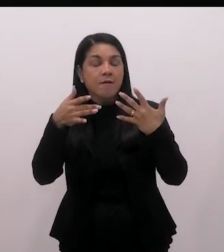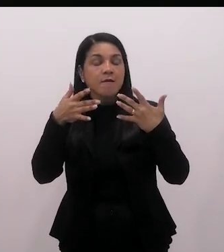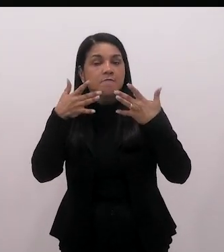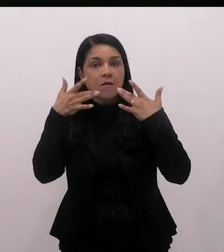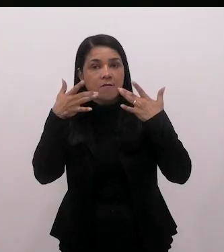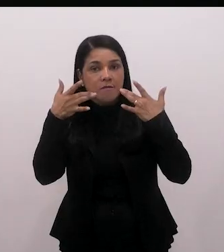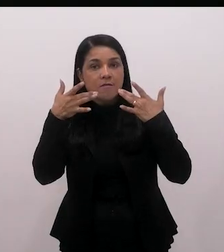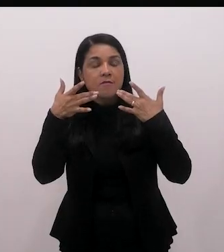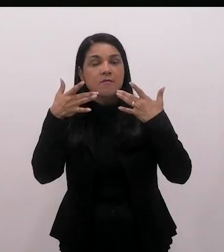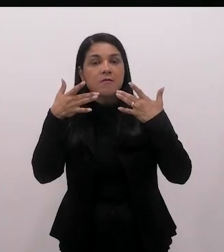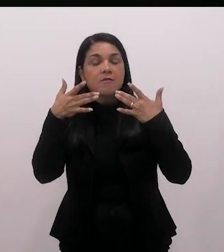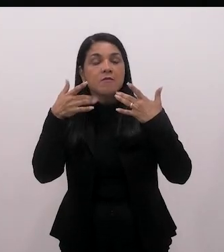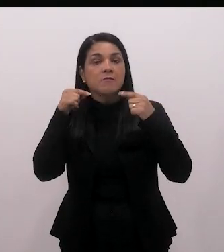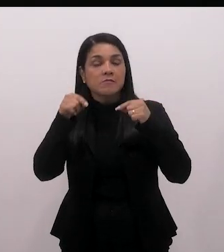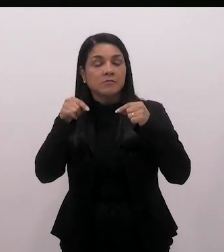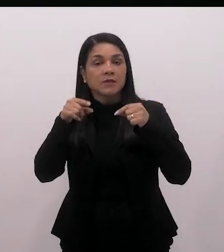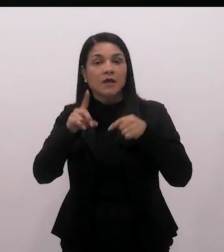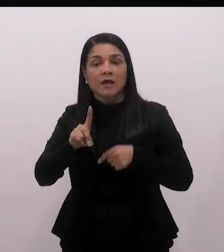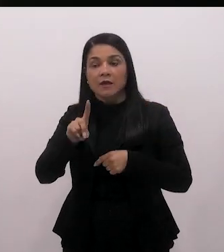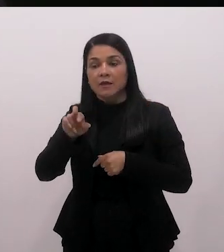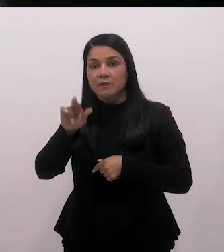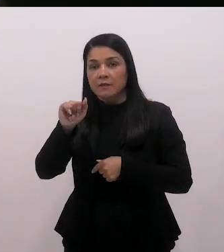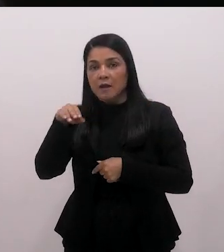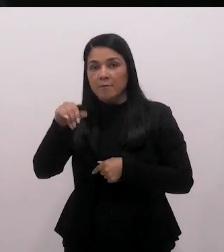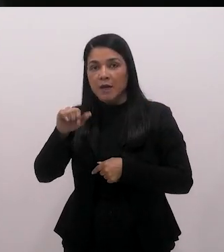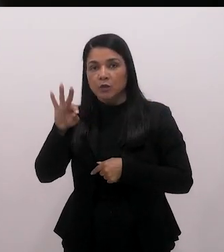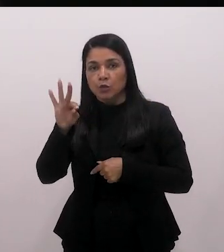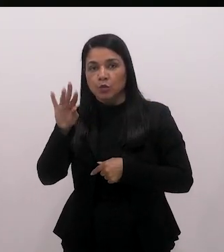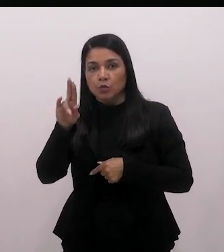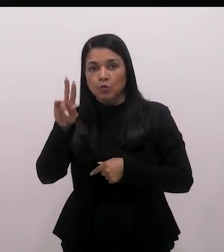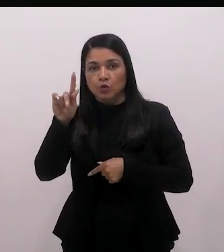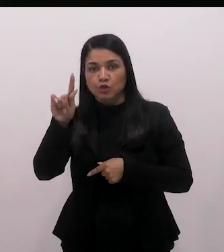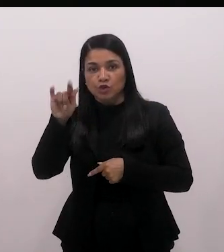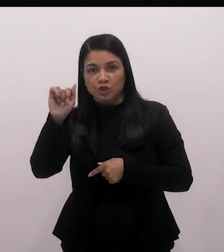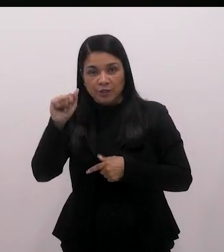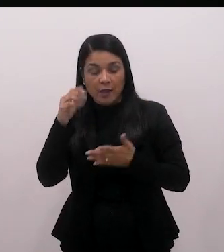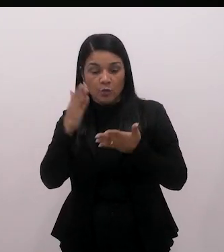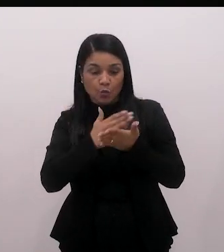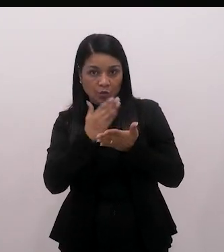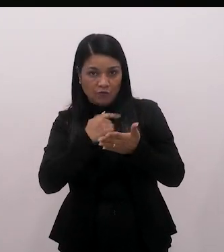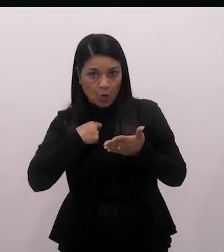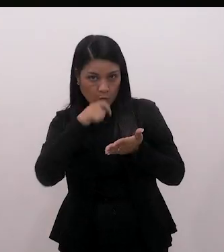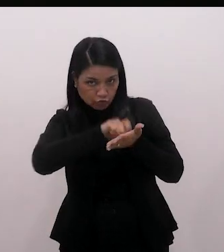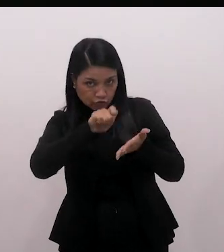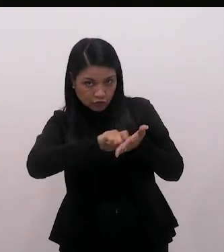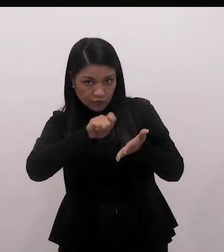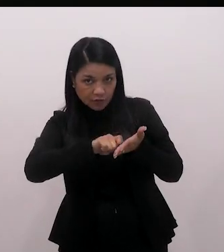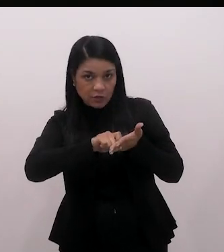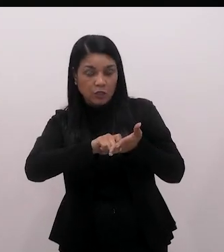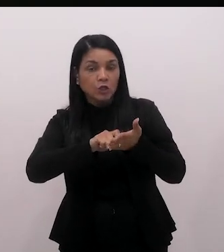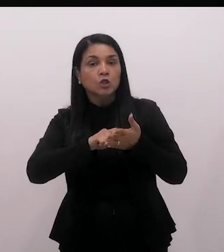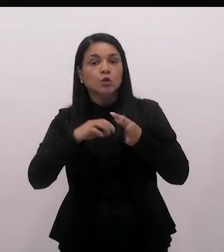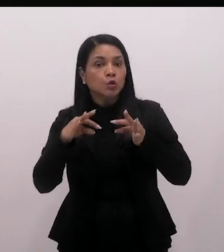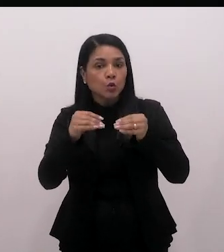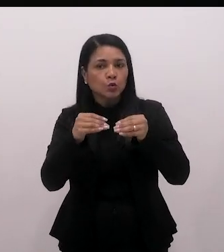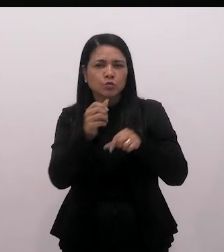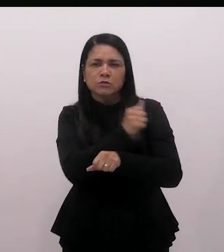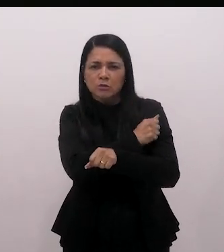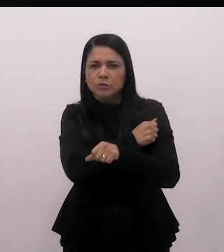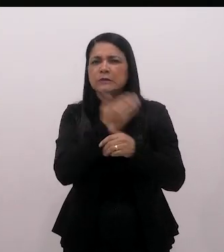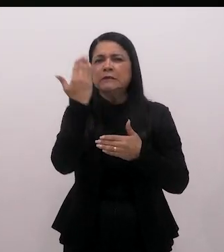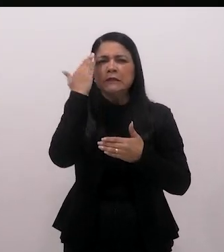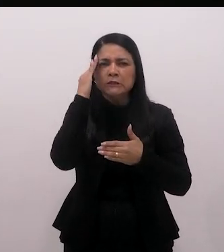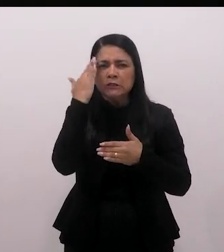palestras específicas, mas em cima da dramaturgia brasileira, em cima de um livro que eu escrevi, que é totalmente da dramaturgia brasileira. Todo mundo entendia